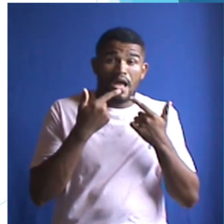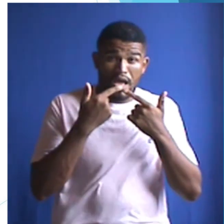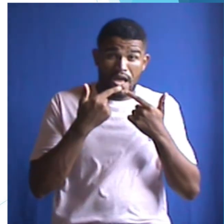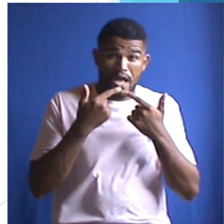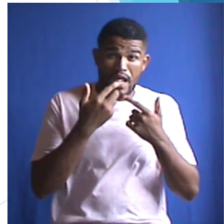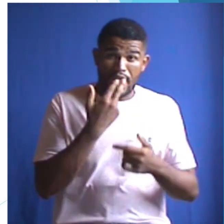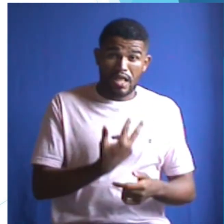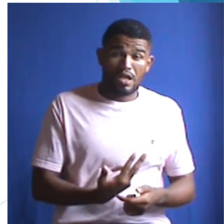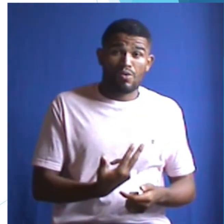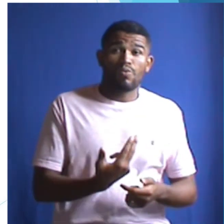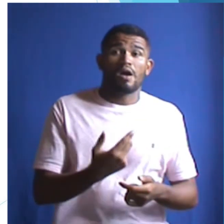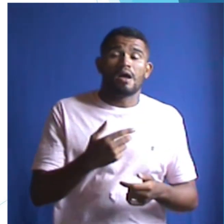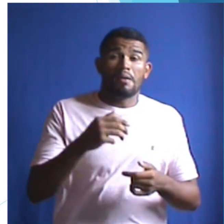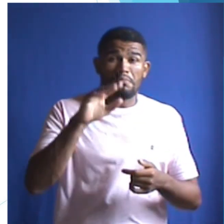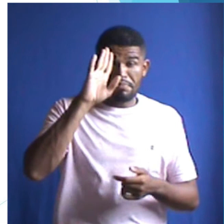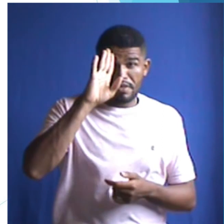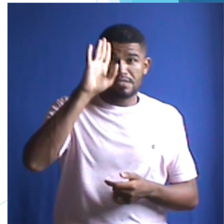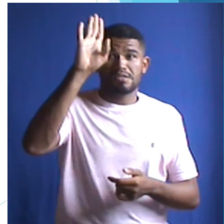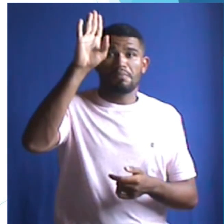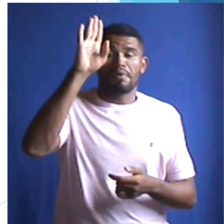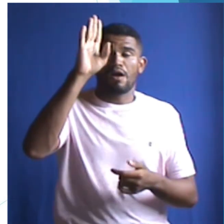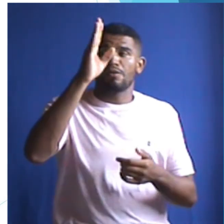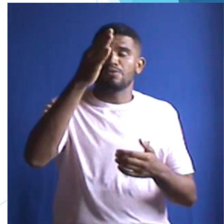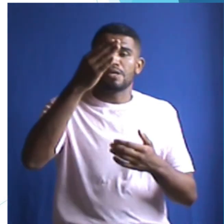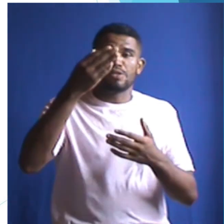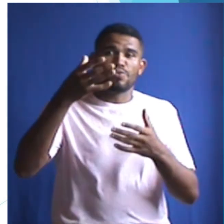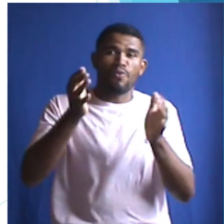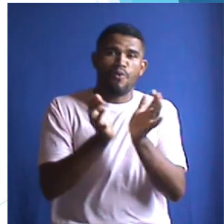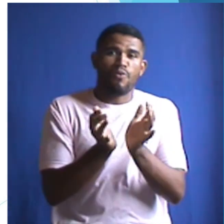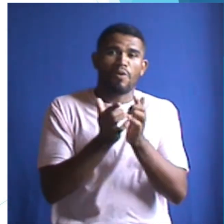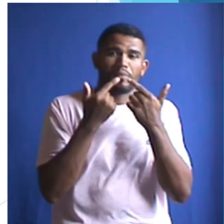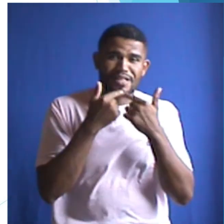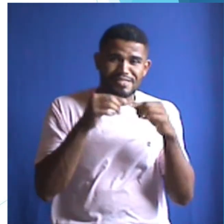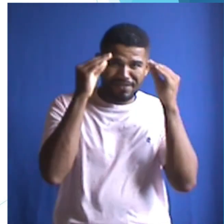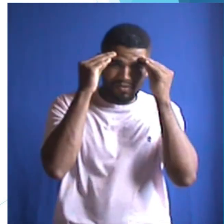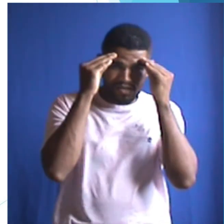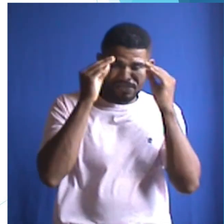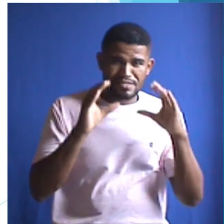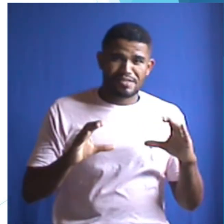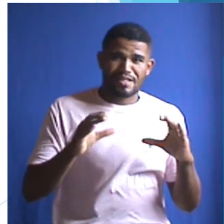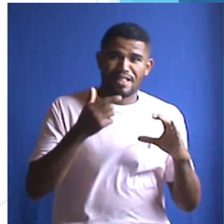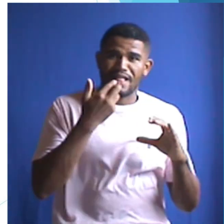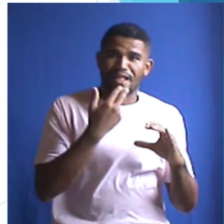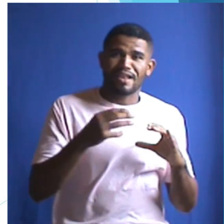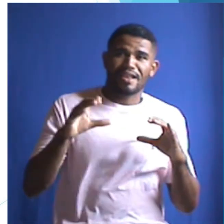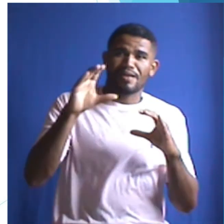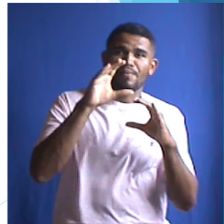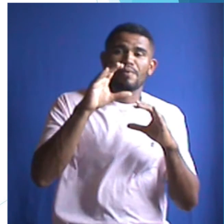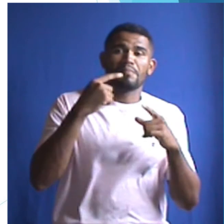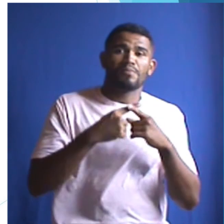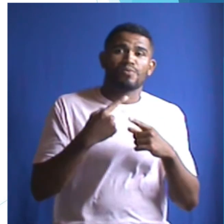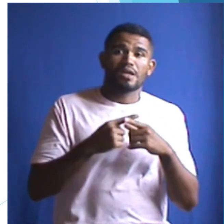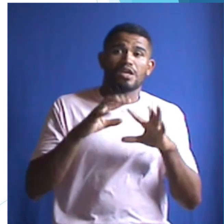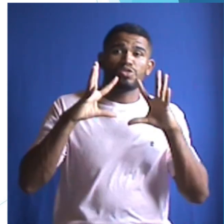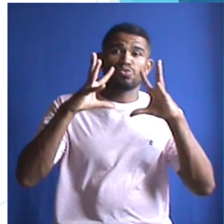As línguas estariam em uma posição de destaque entre todas as linguagens, ou seja, podemos falar de todas as